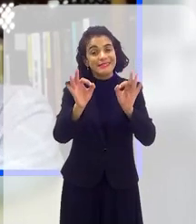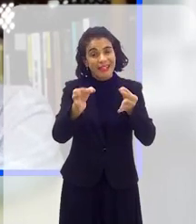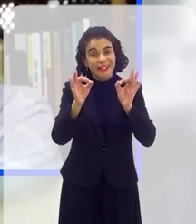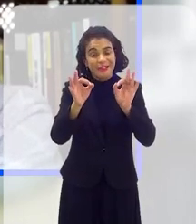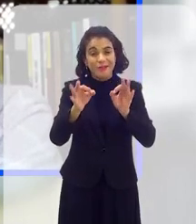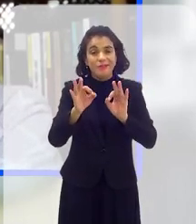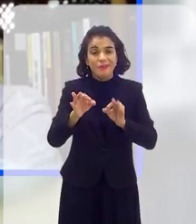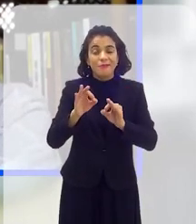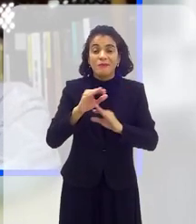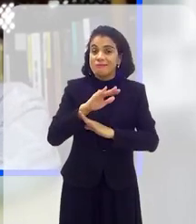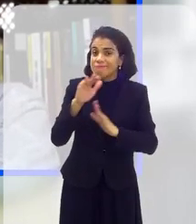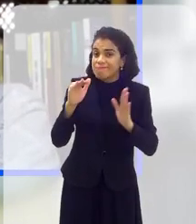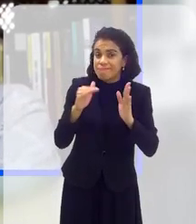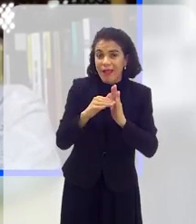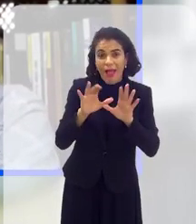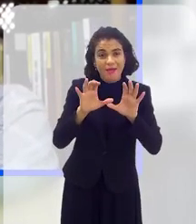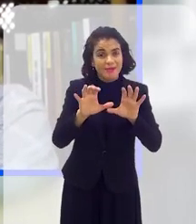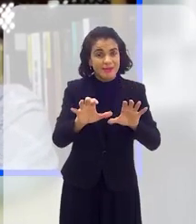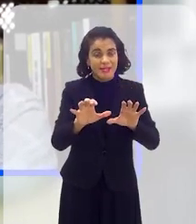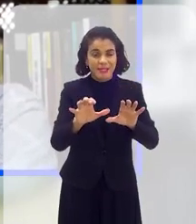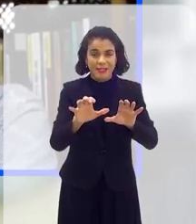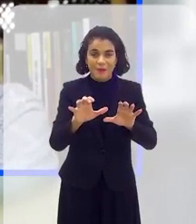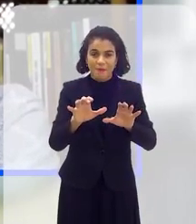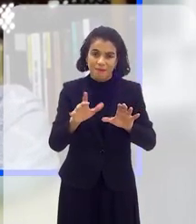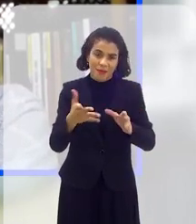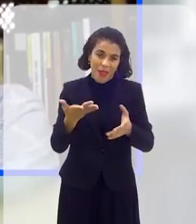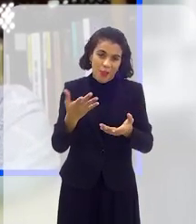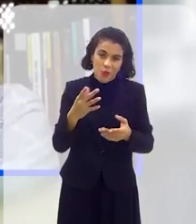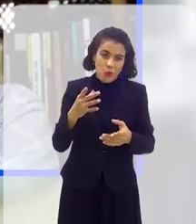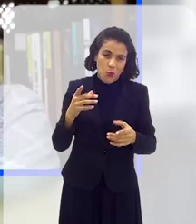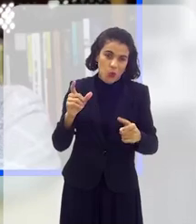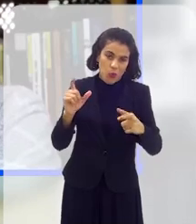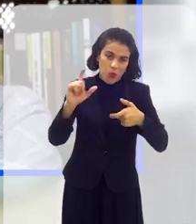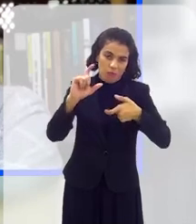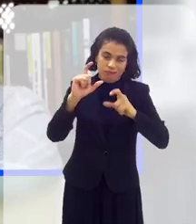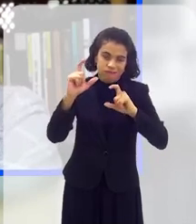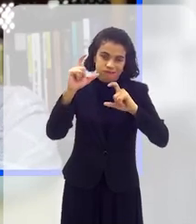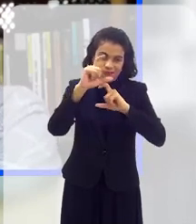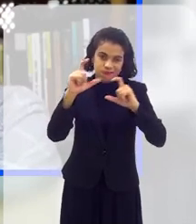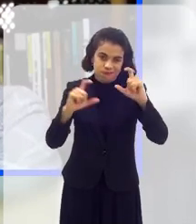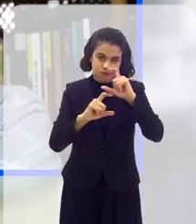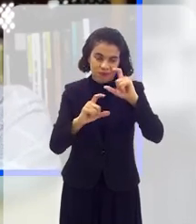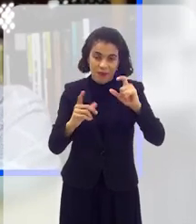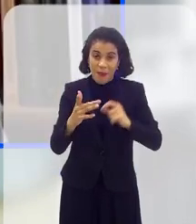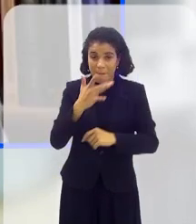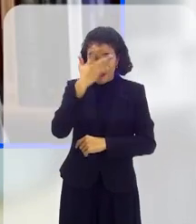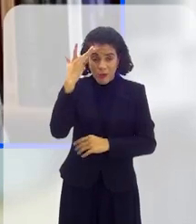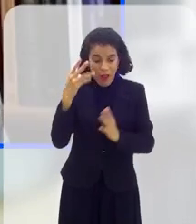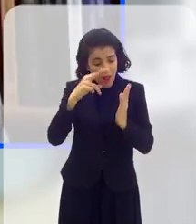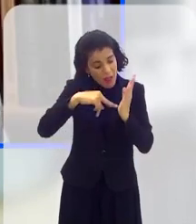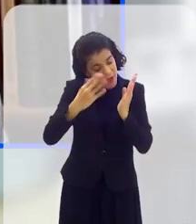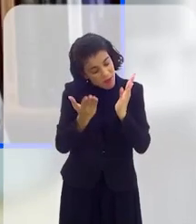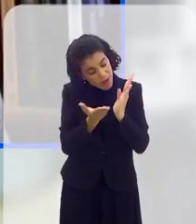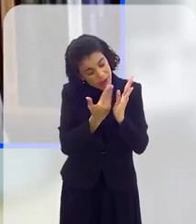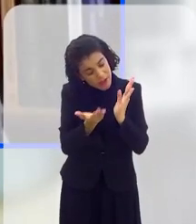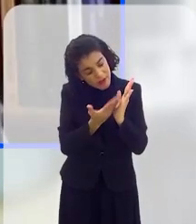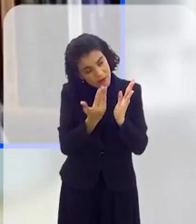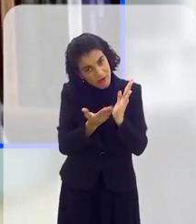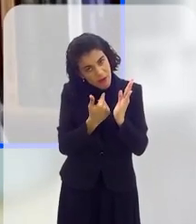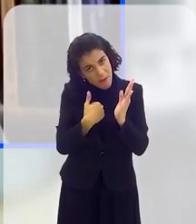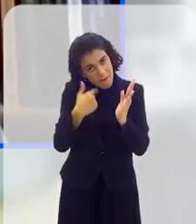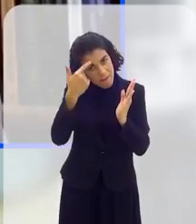né? Exatamente, mas é tudo assim, é tudo muito caricato, né? Eu não espero que ninguém que leia o